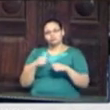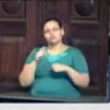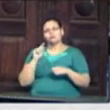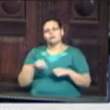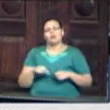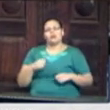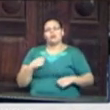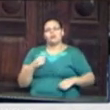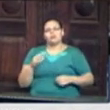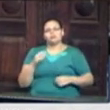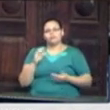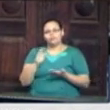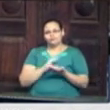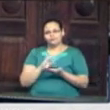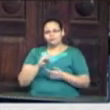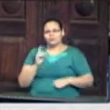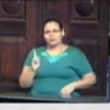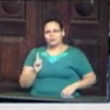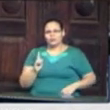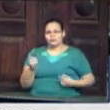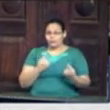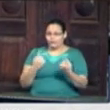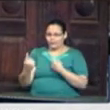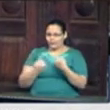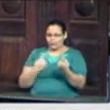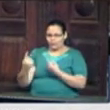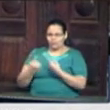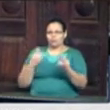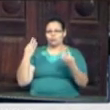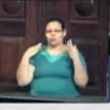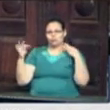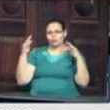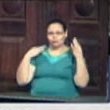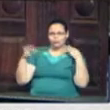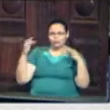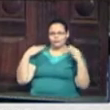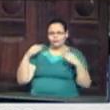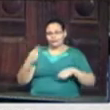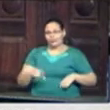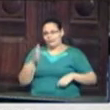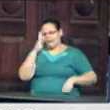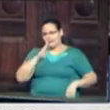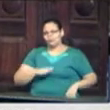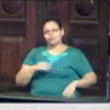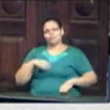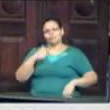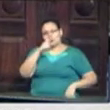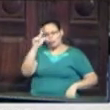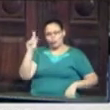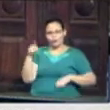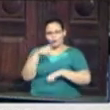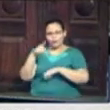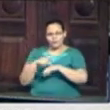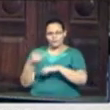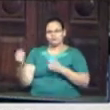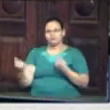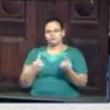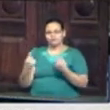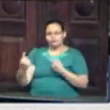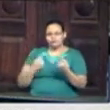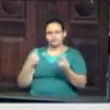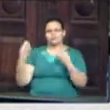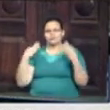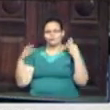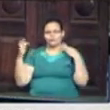receber um número expressivo de turistas nacionais e estrangeiros, ainda comemorando o